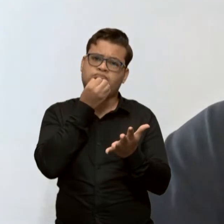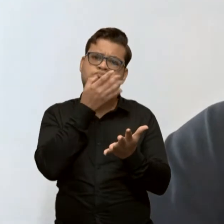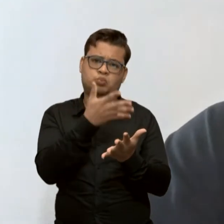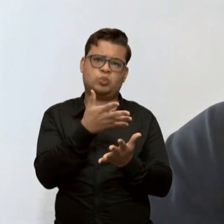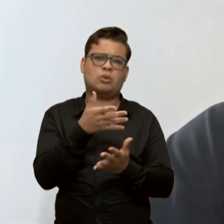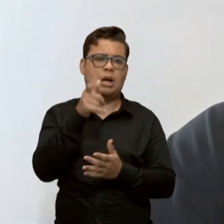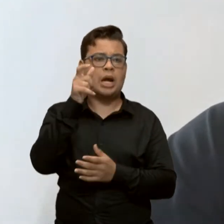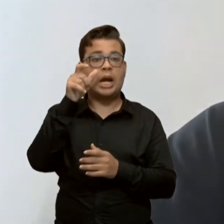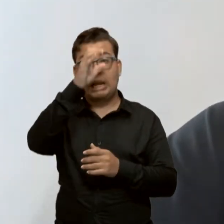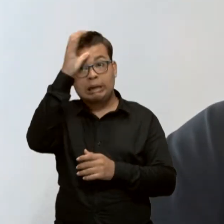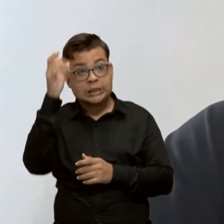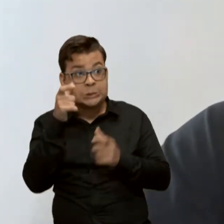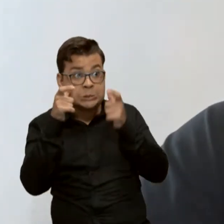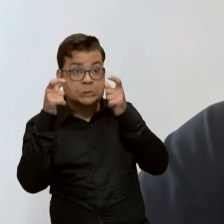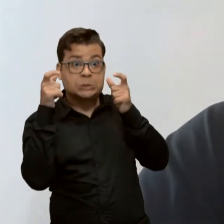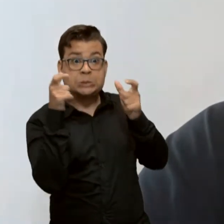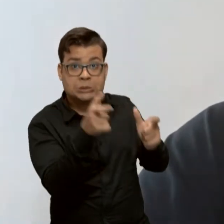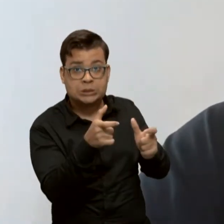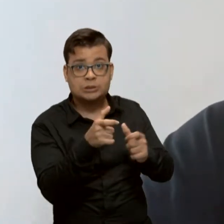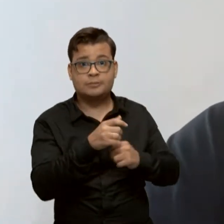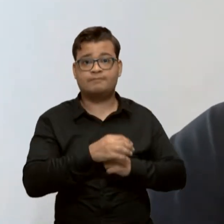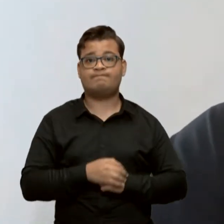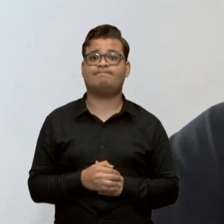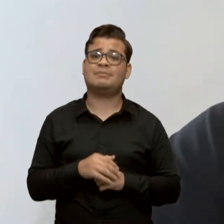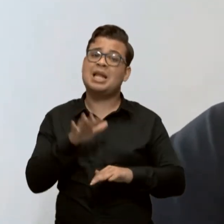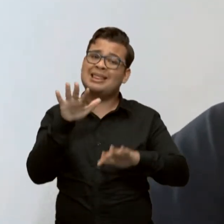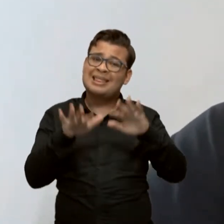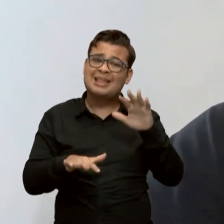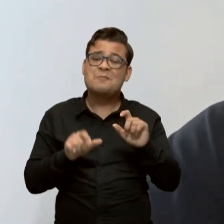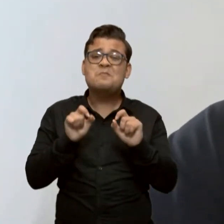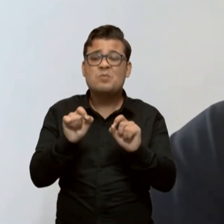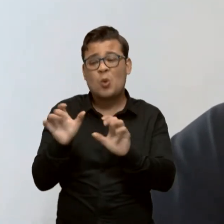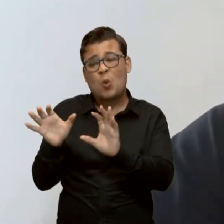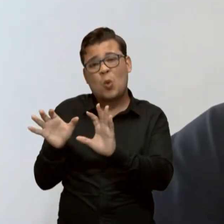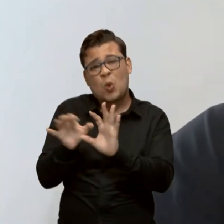Vai depender muito do